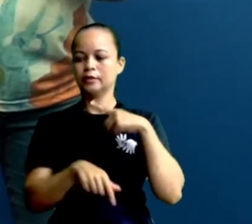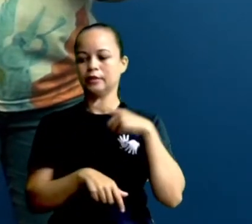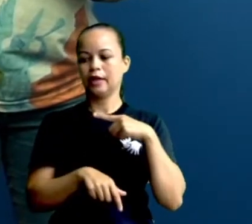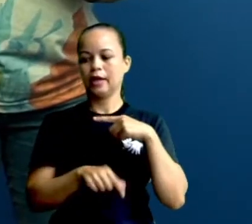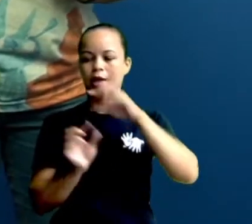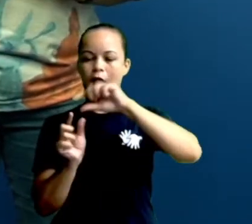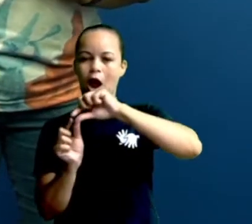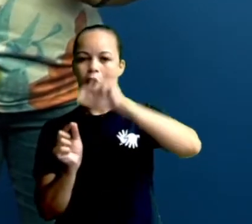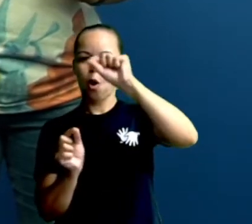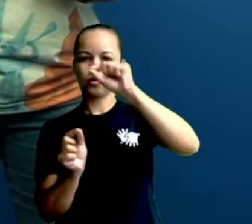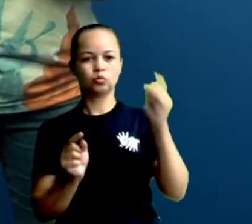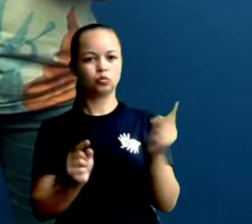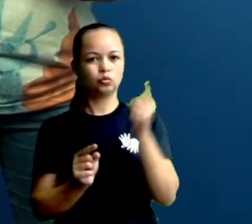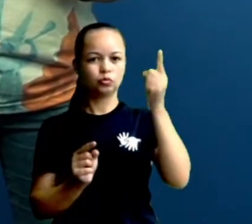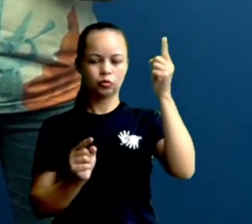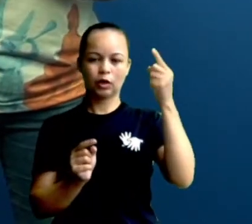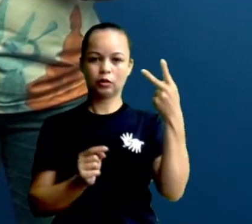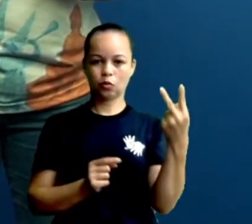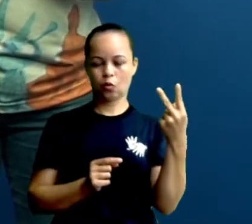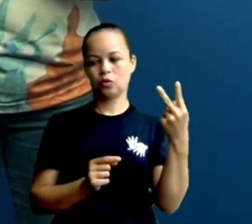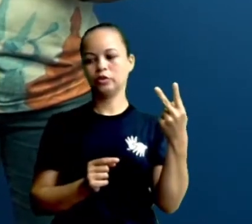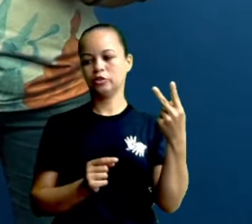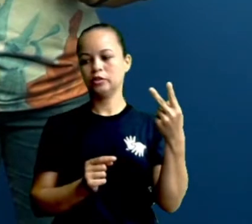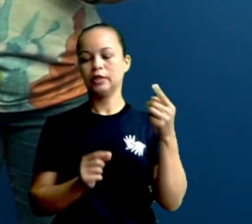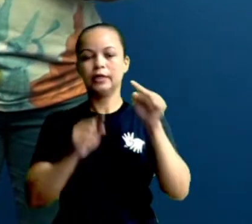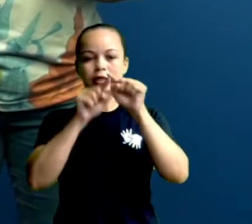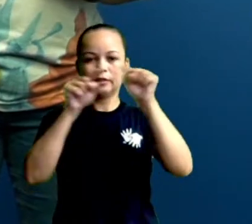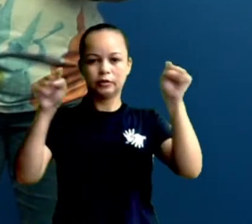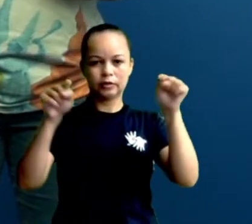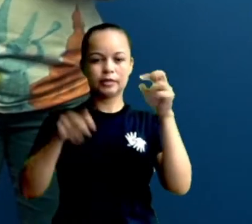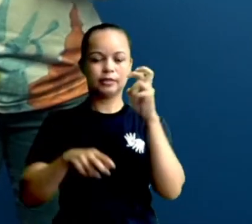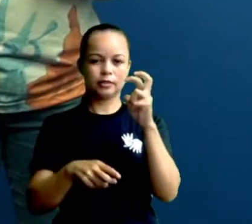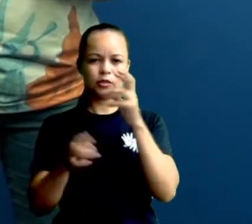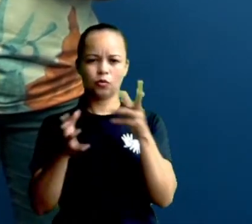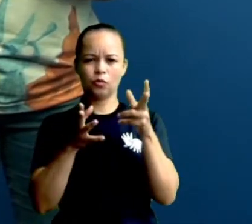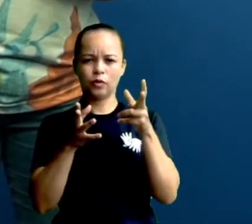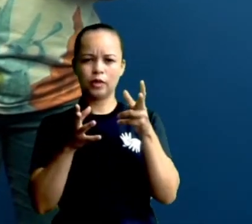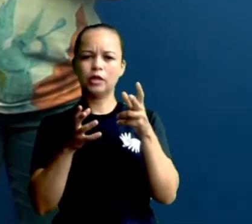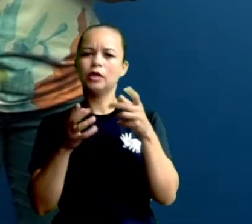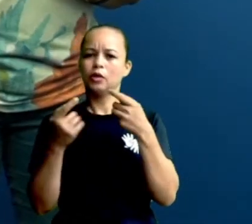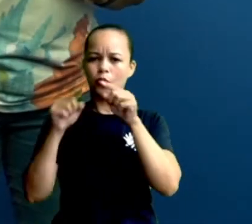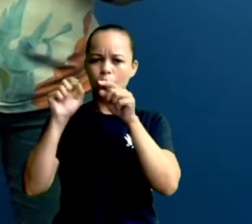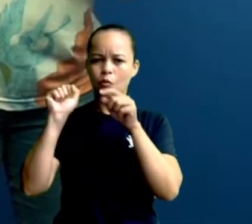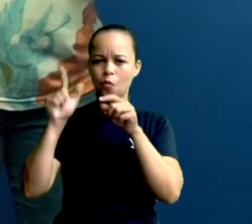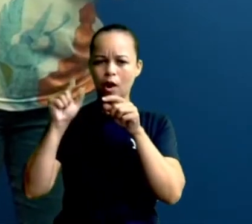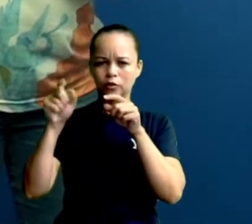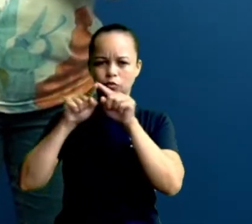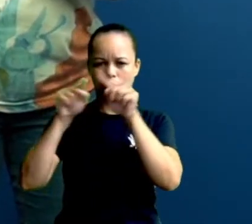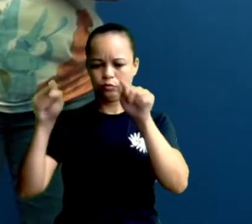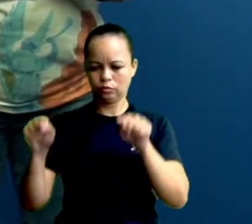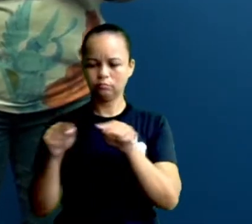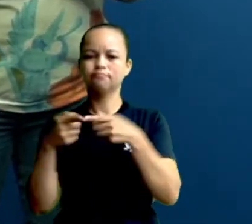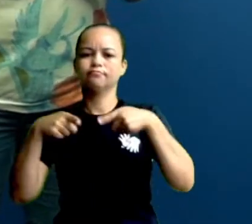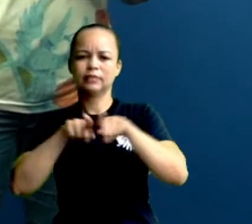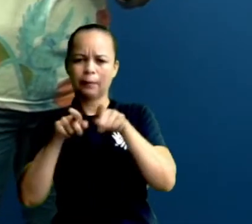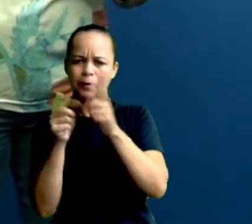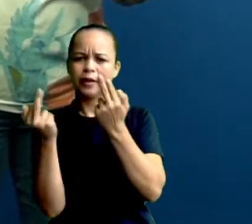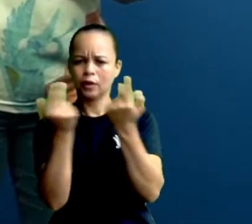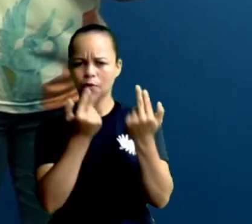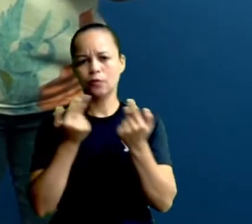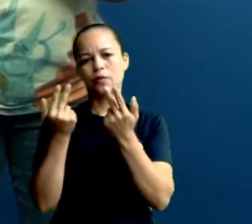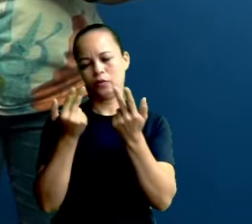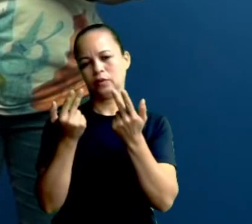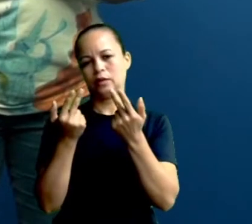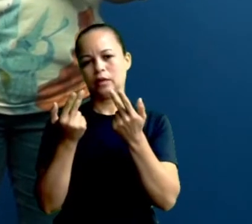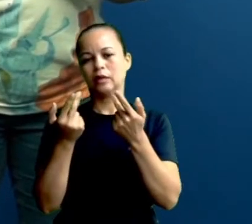5. Observando em relação ao retângulo azul, a gente observa as mesmas medidas. Então, seus lados são iguais,